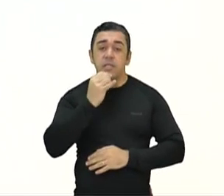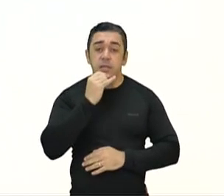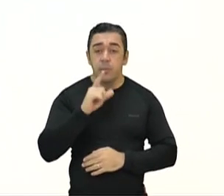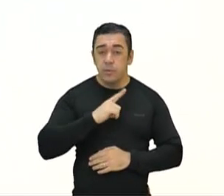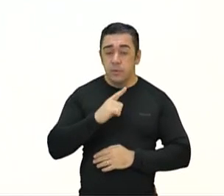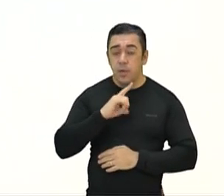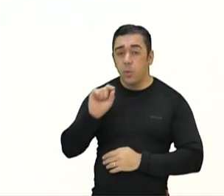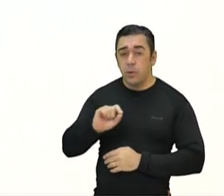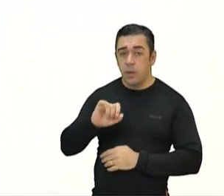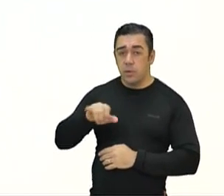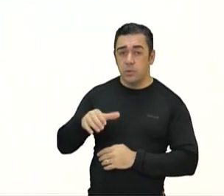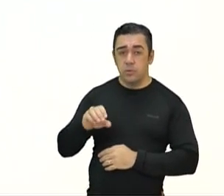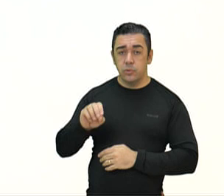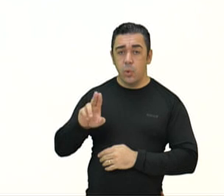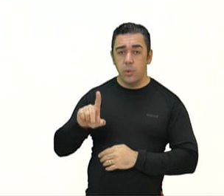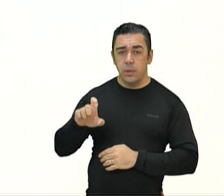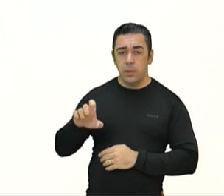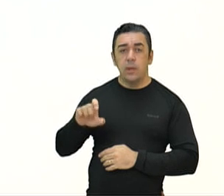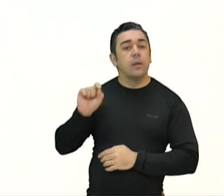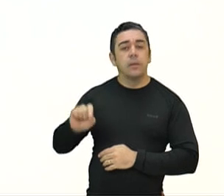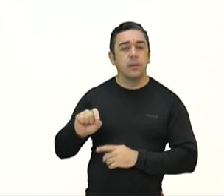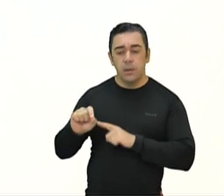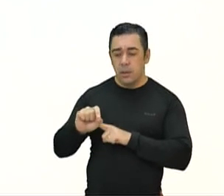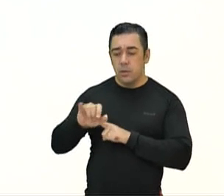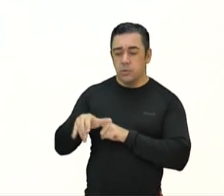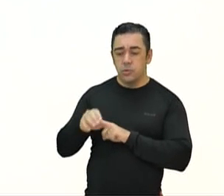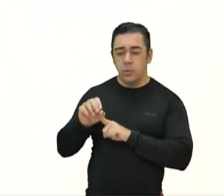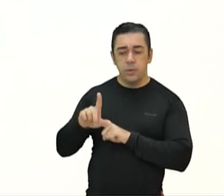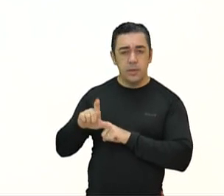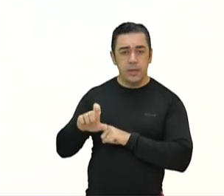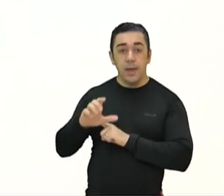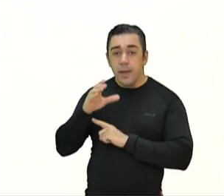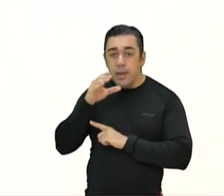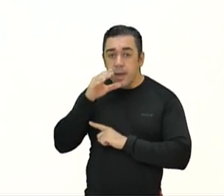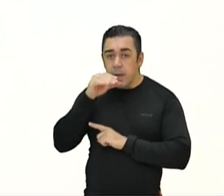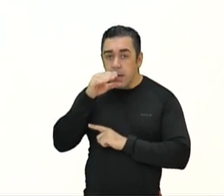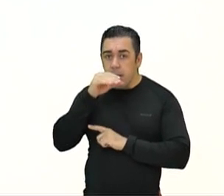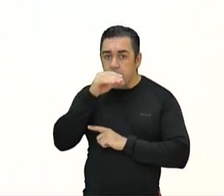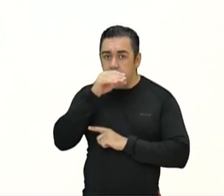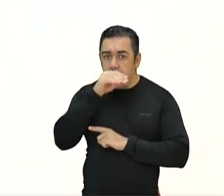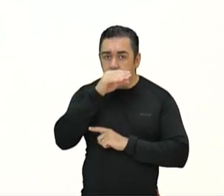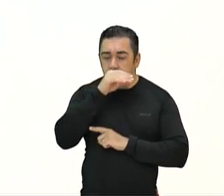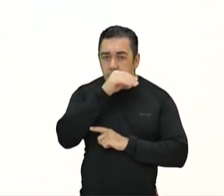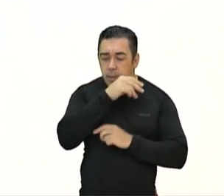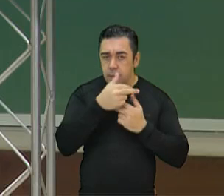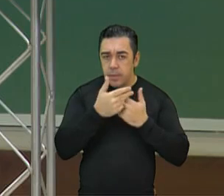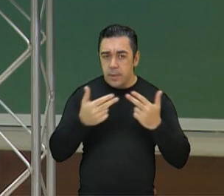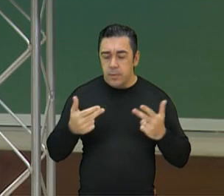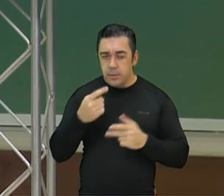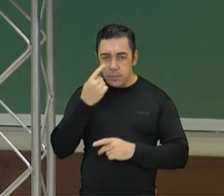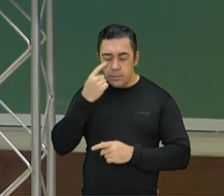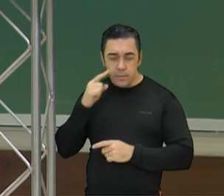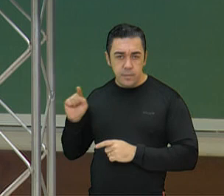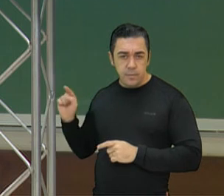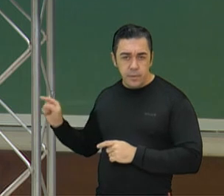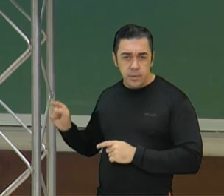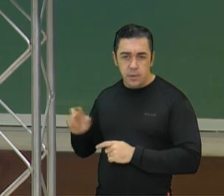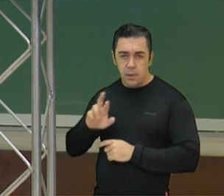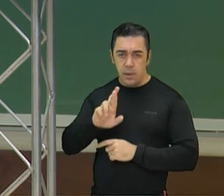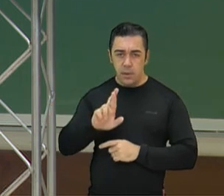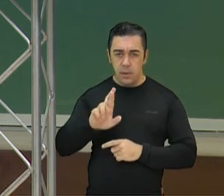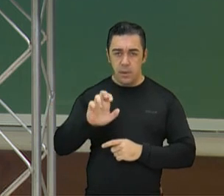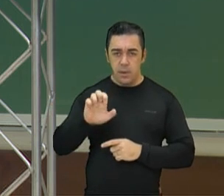exemplo, o efeito Joule. O efeito Joule é o aquecimento, né, de um resistor, por